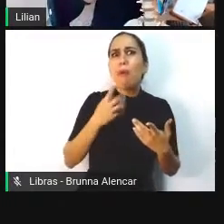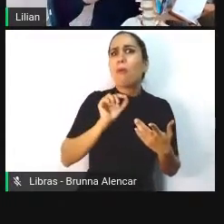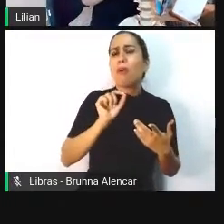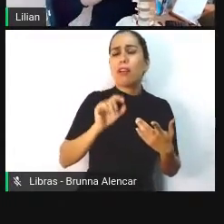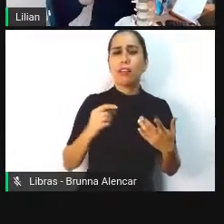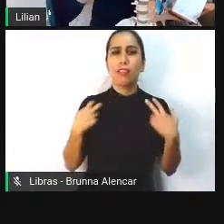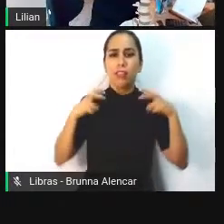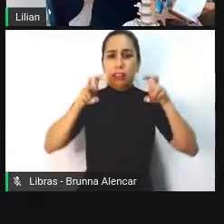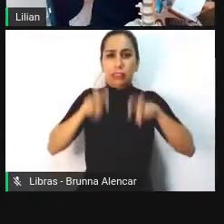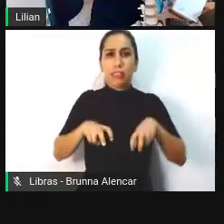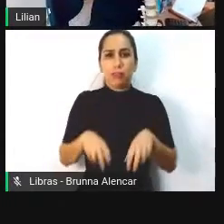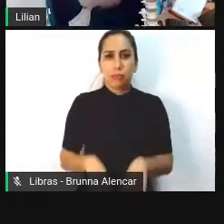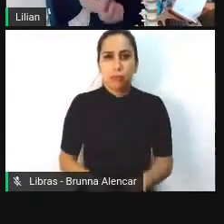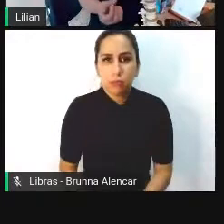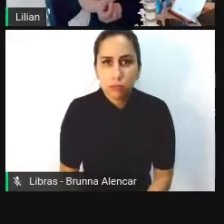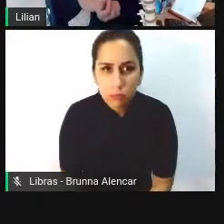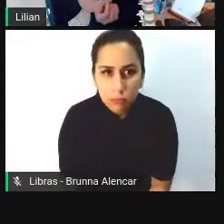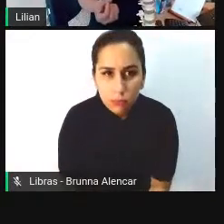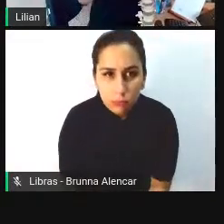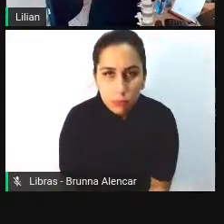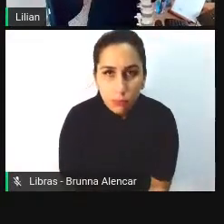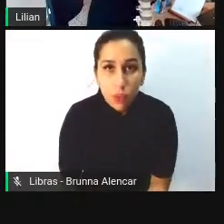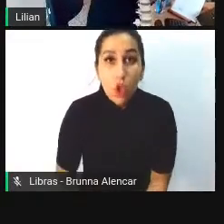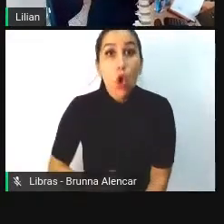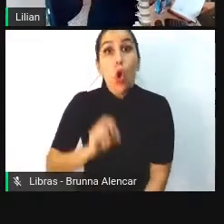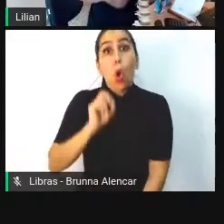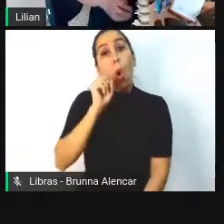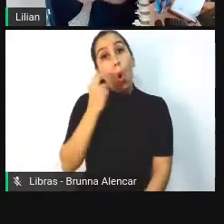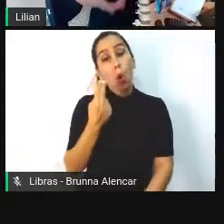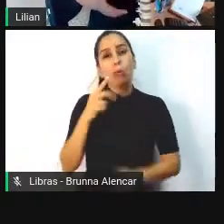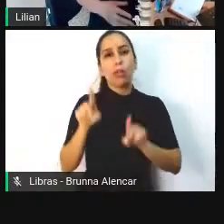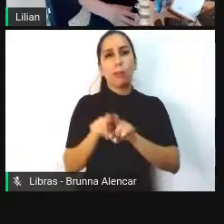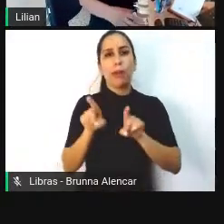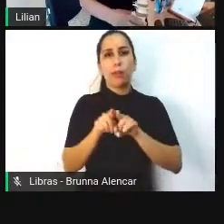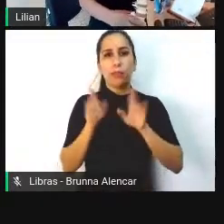frente. Porque quanto maior a pressão,